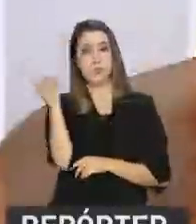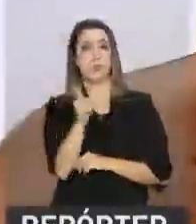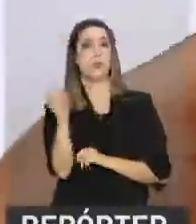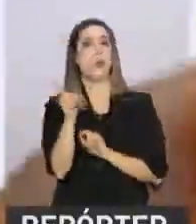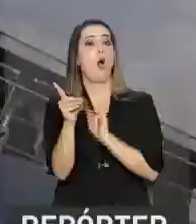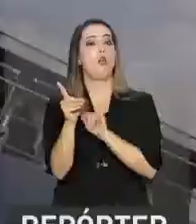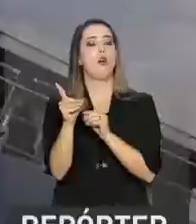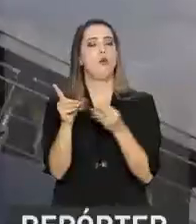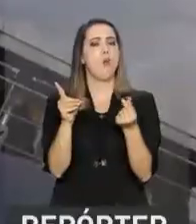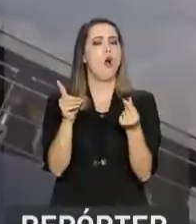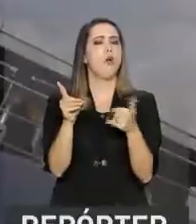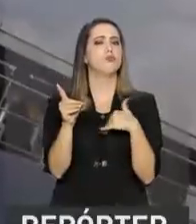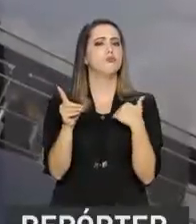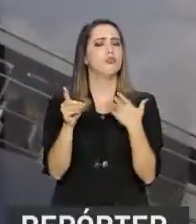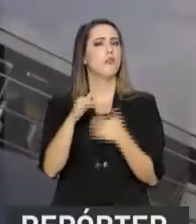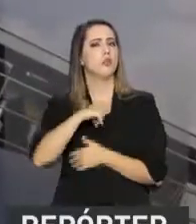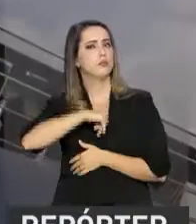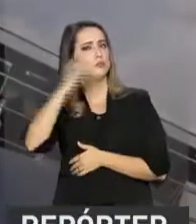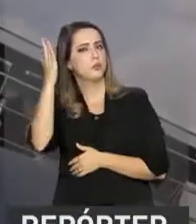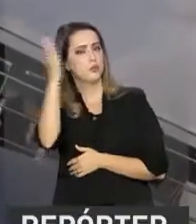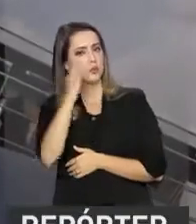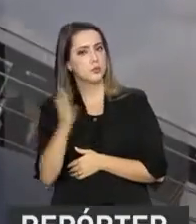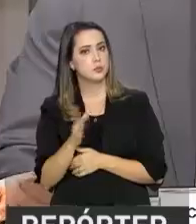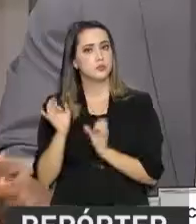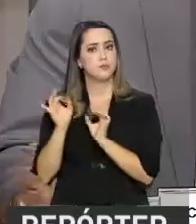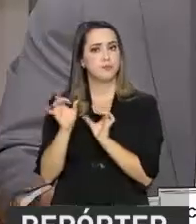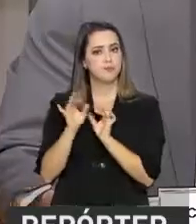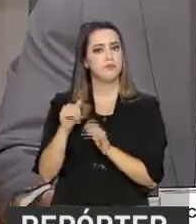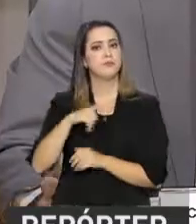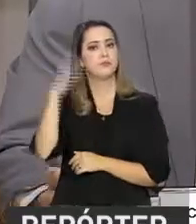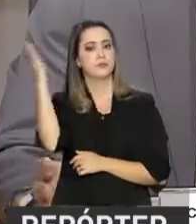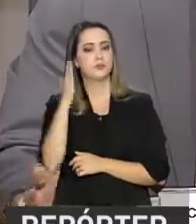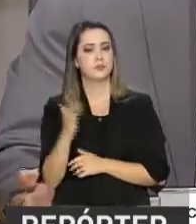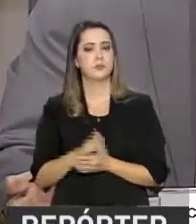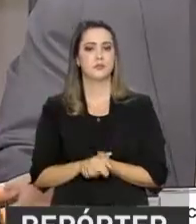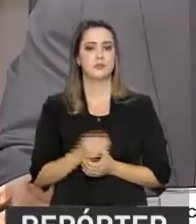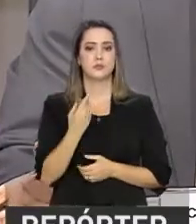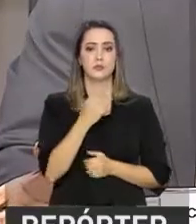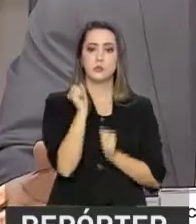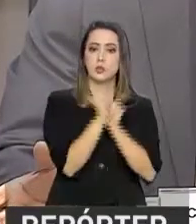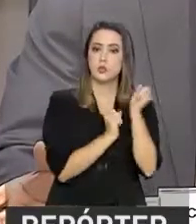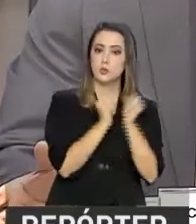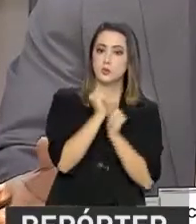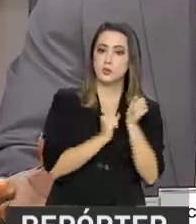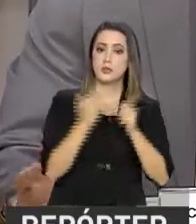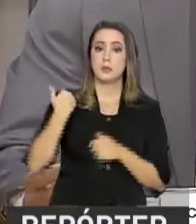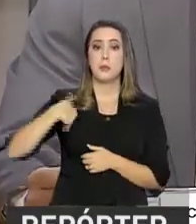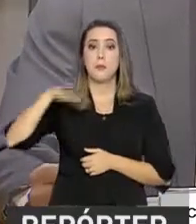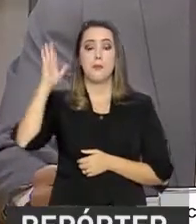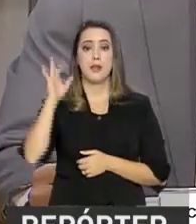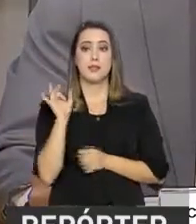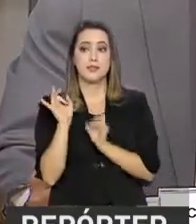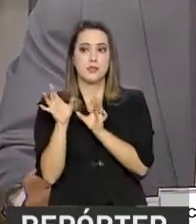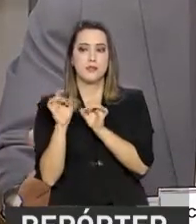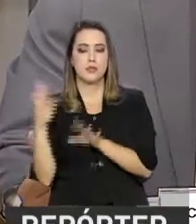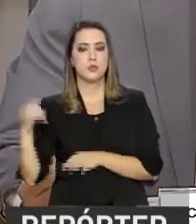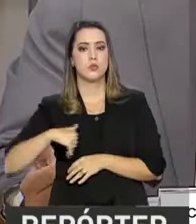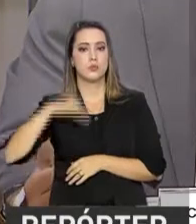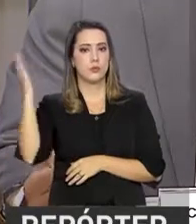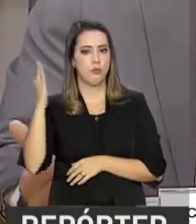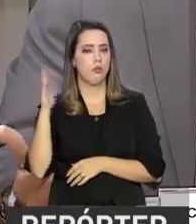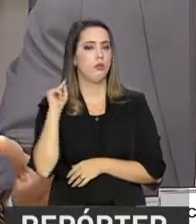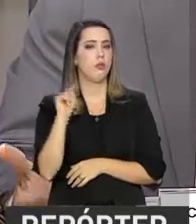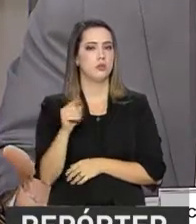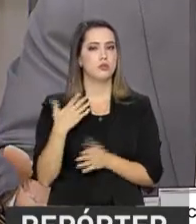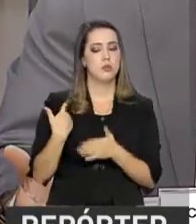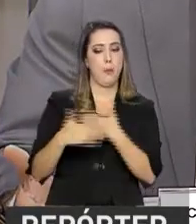das importações influenciaram no resultado positivo. A indústria é a maior importadora. Então, sempre que nós temos um aumento do